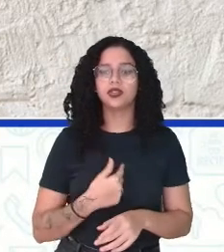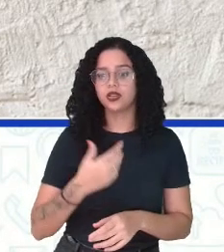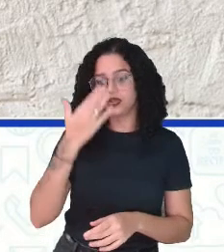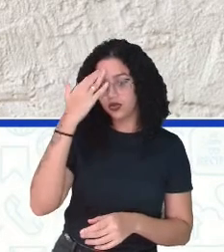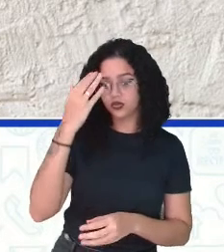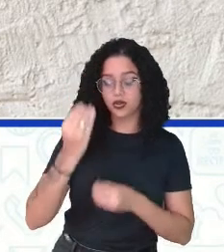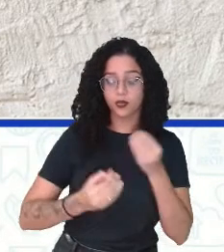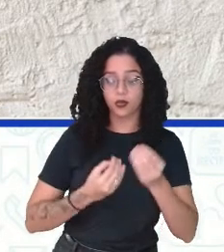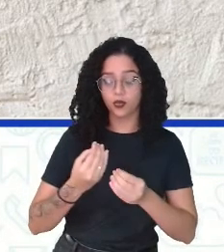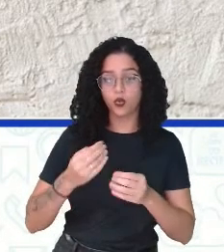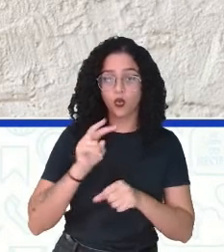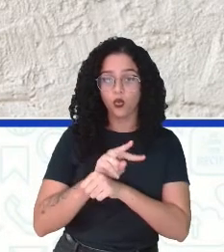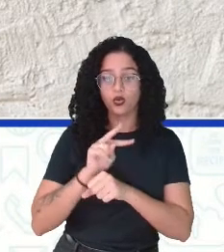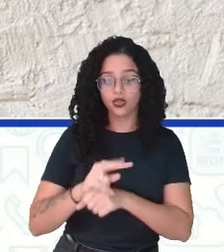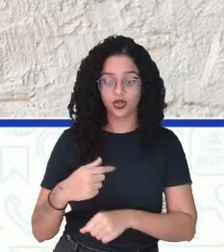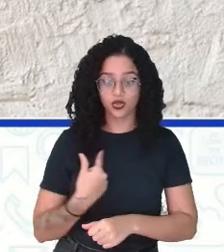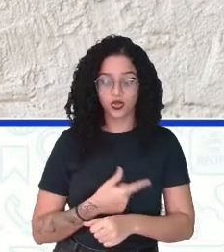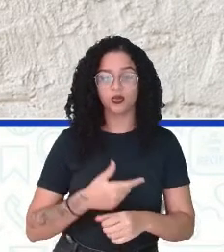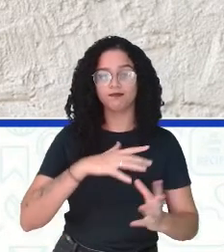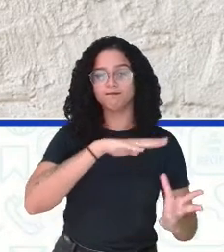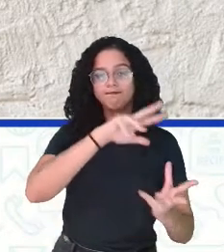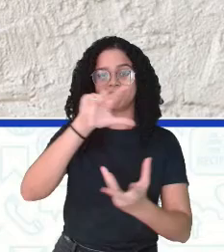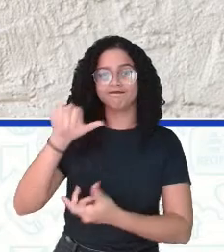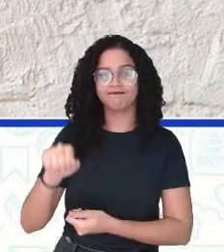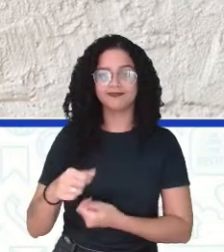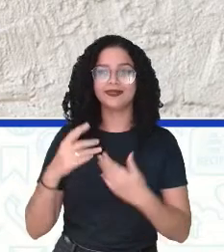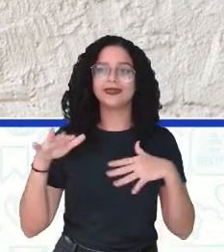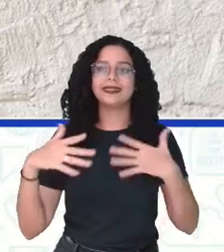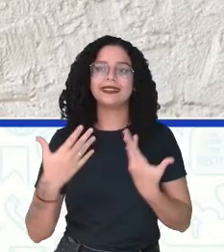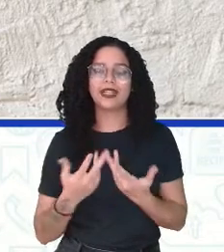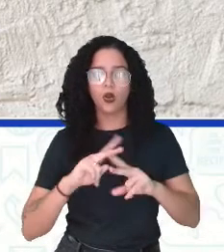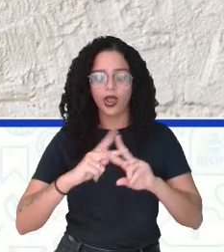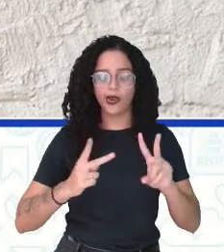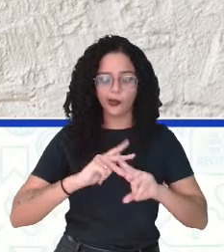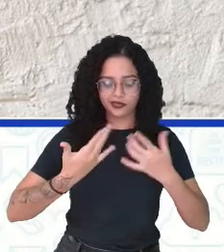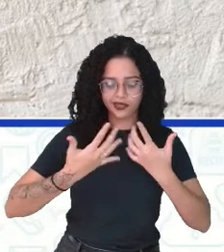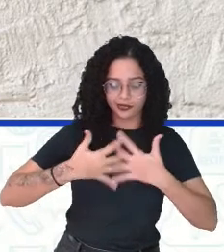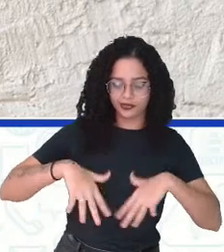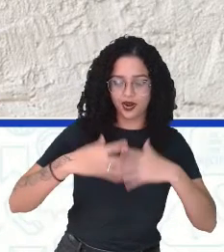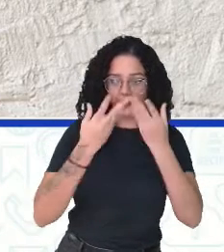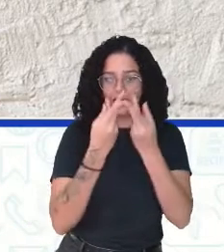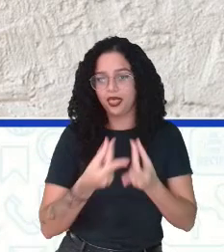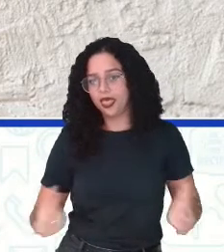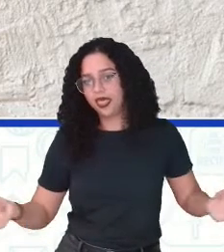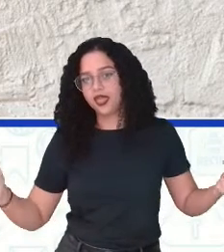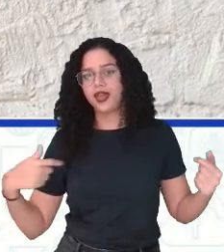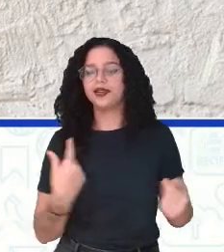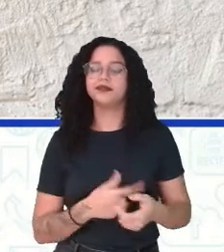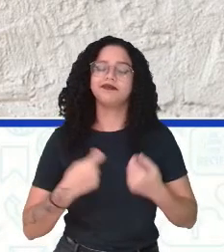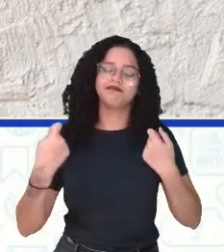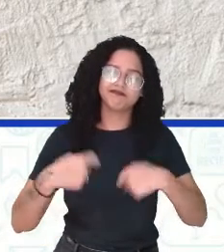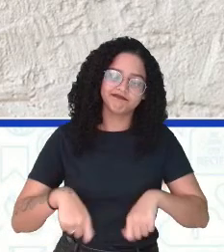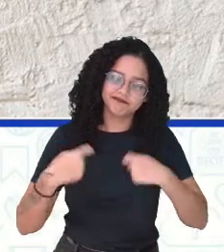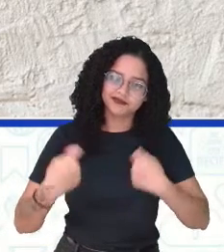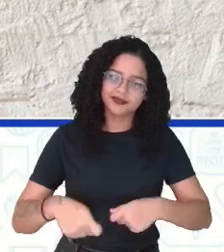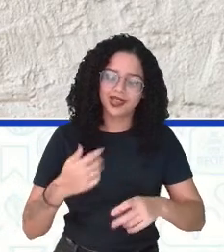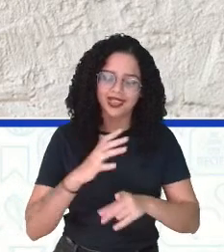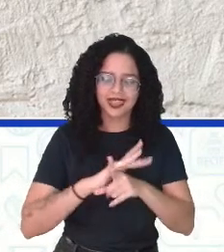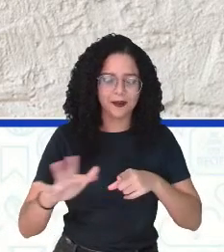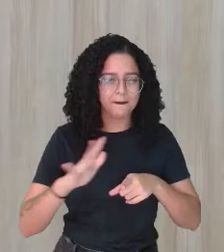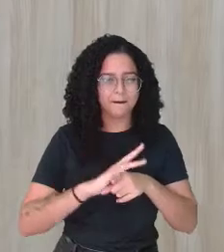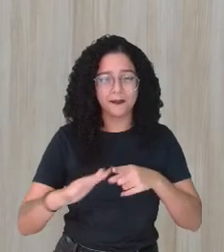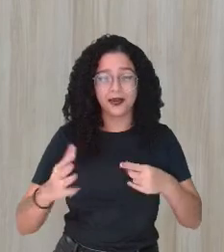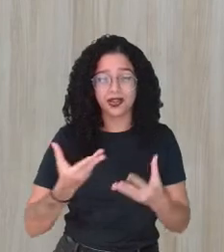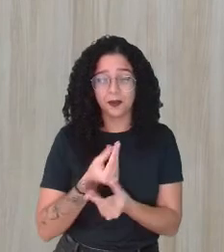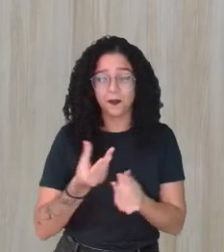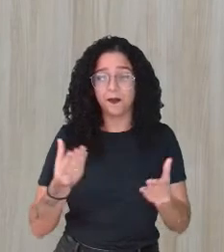cuidar da nossa casa, né? Então, degradação dos recursos naturais, né? E essa necessidade, né? E essa demanda que a